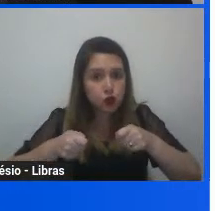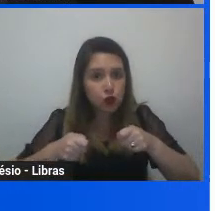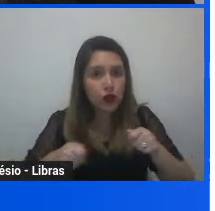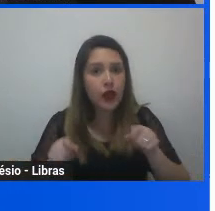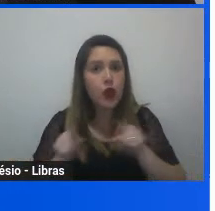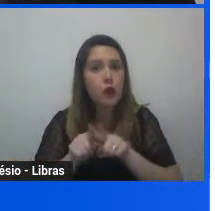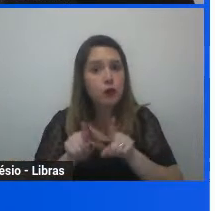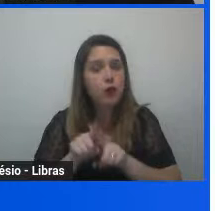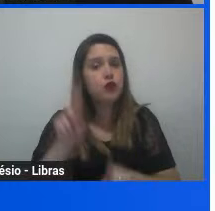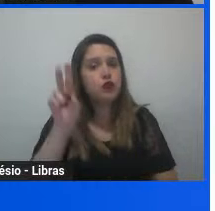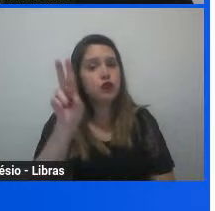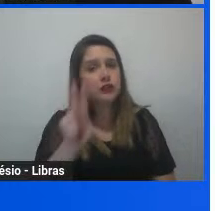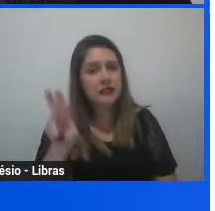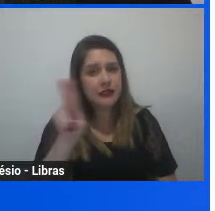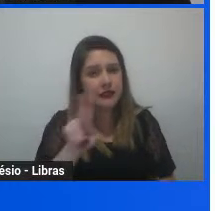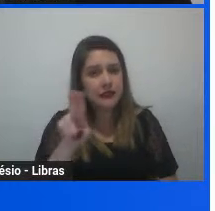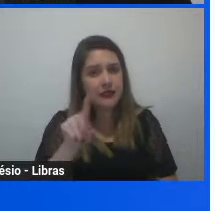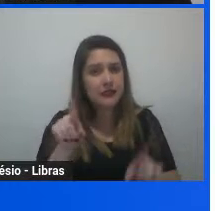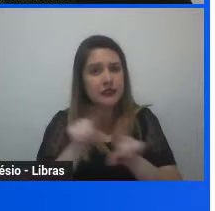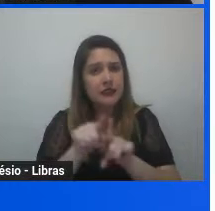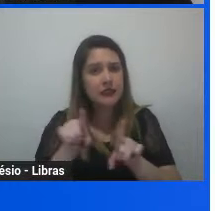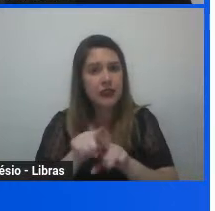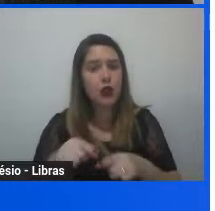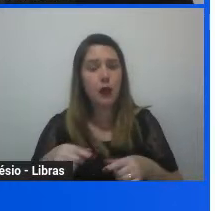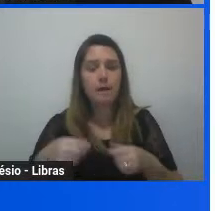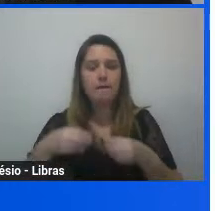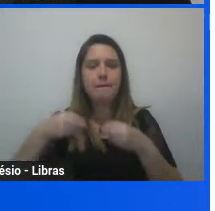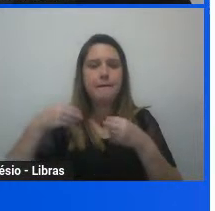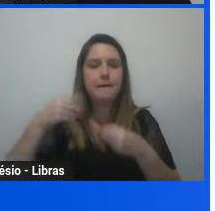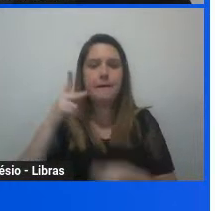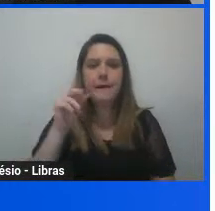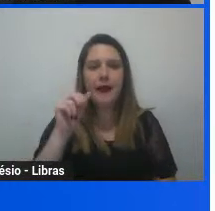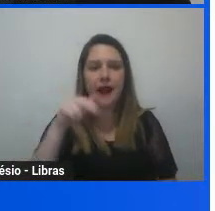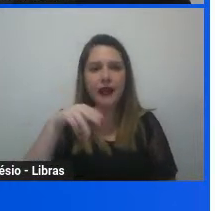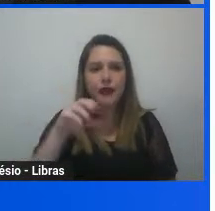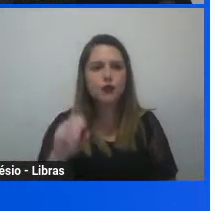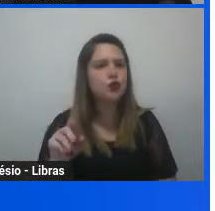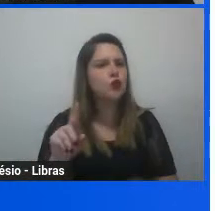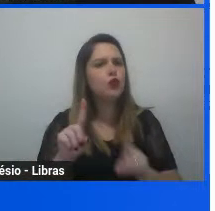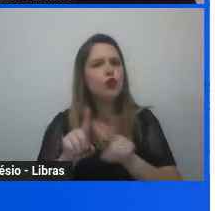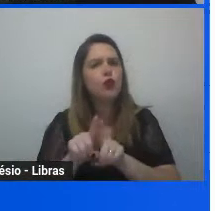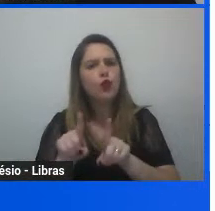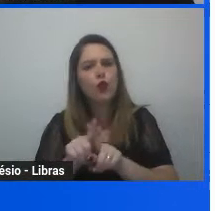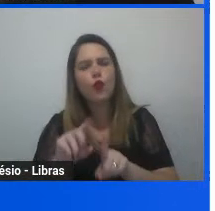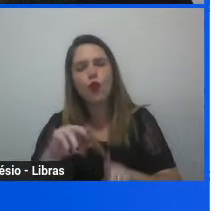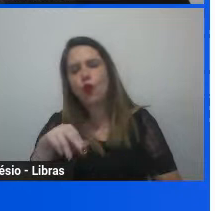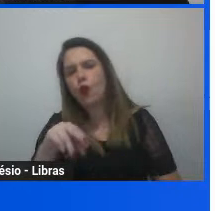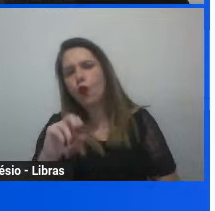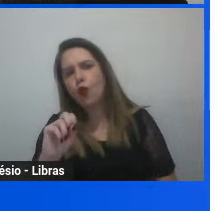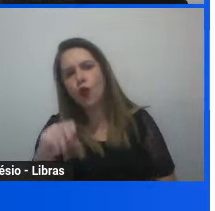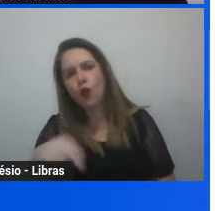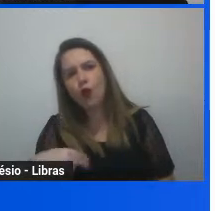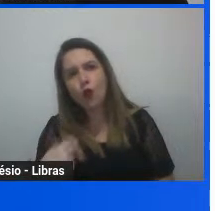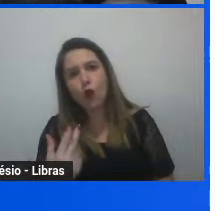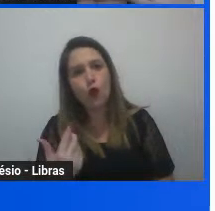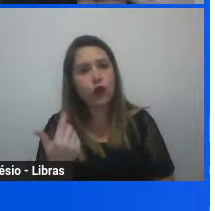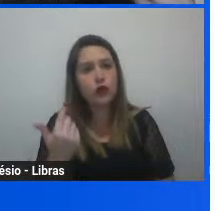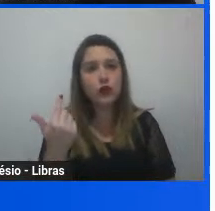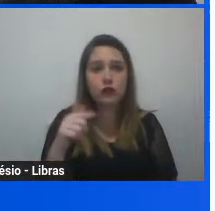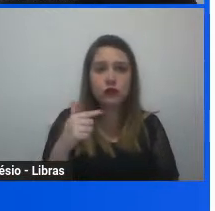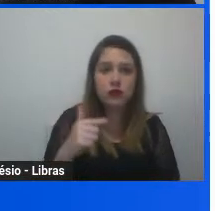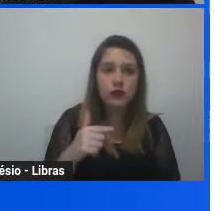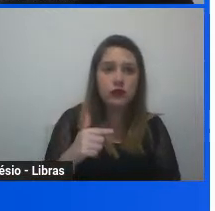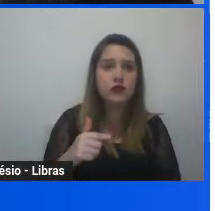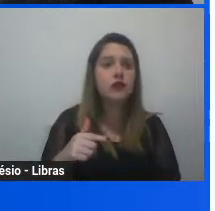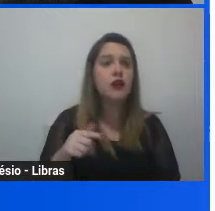utilizar também panos, rasgo o pano para ser a minha atadura, ou seja, a minha faixa. Não tenho pano, estou numa festa, pode ser